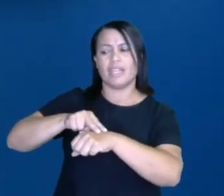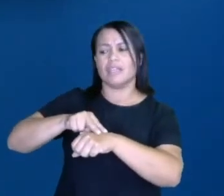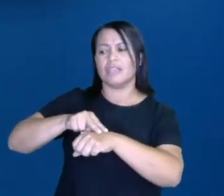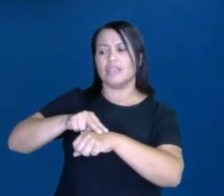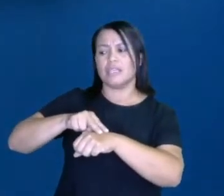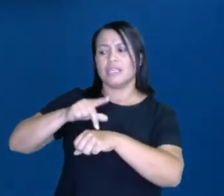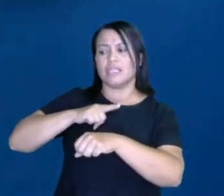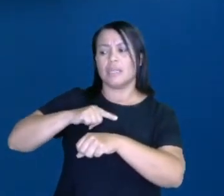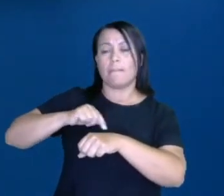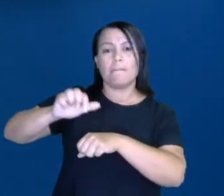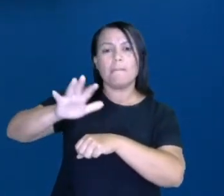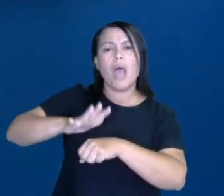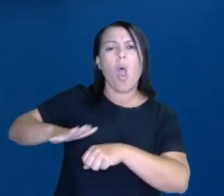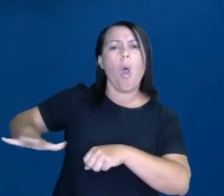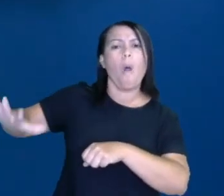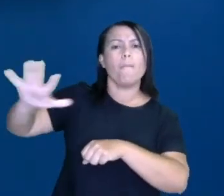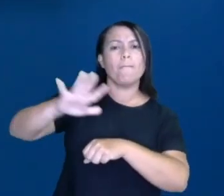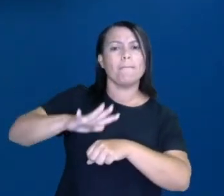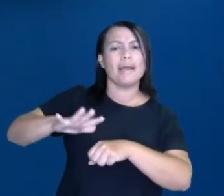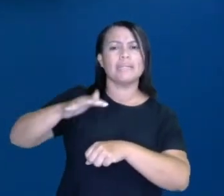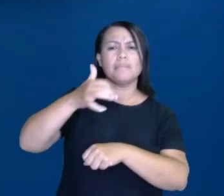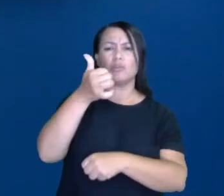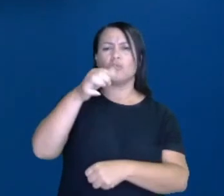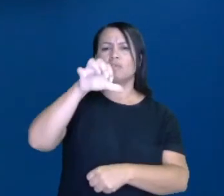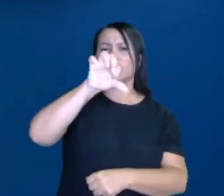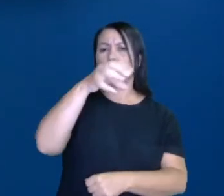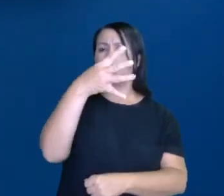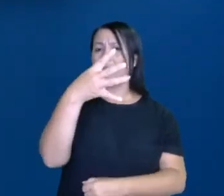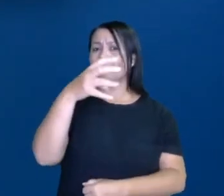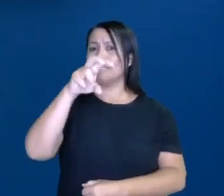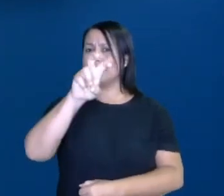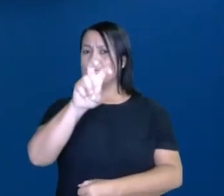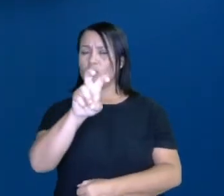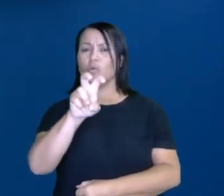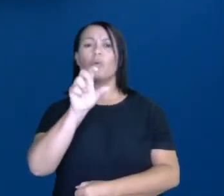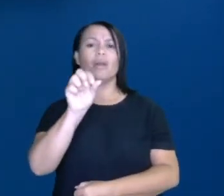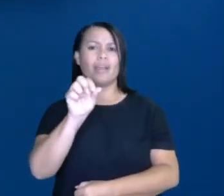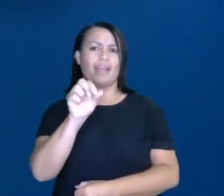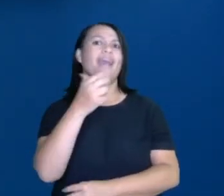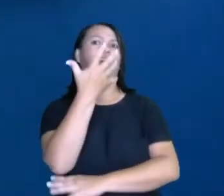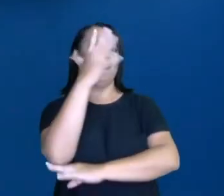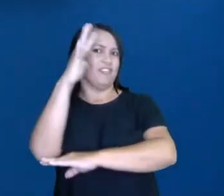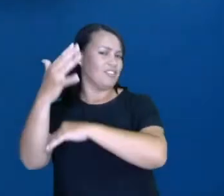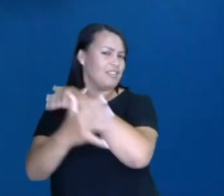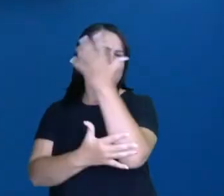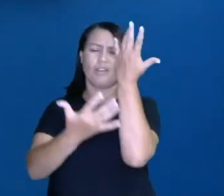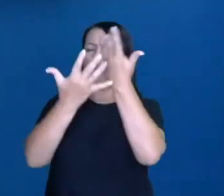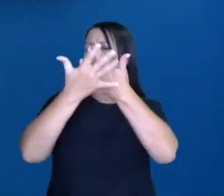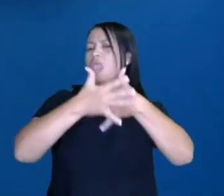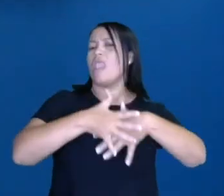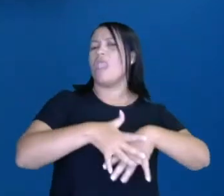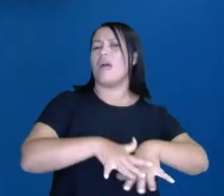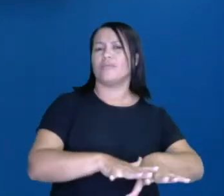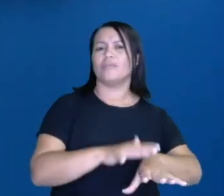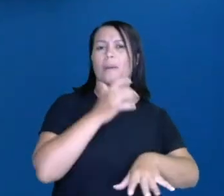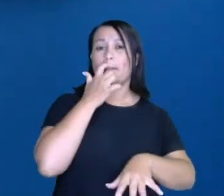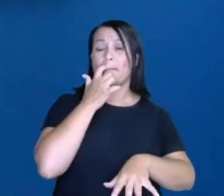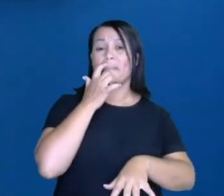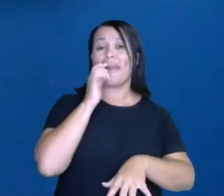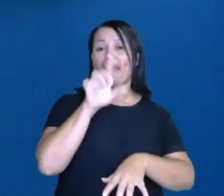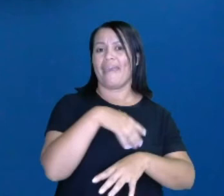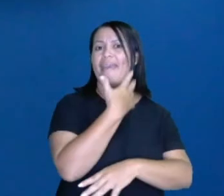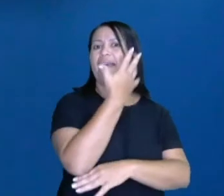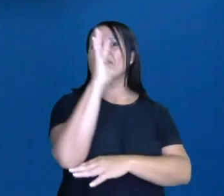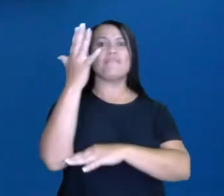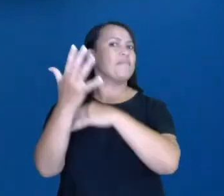na maior parte no mapa de 1945, é a vegetação original, certo? É a